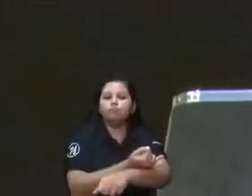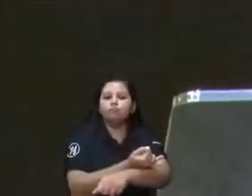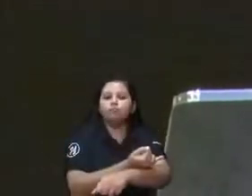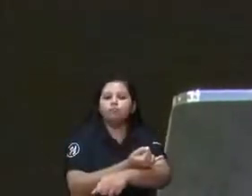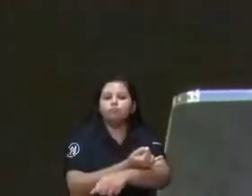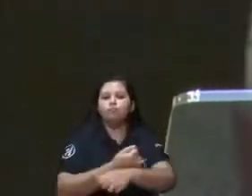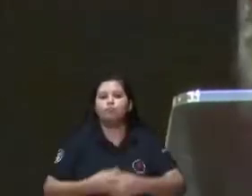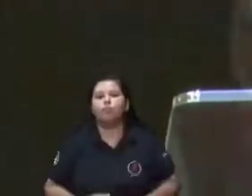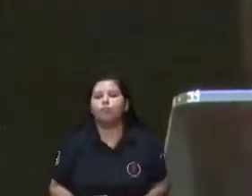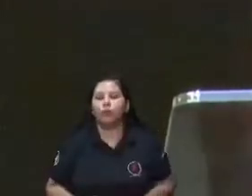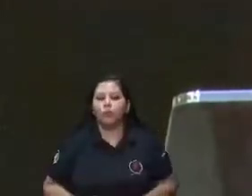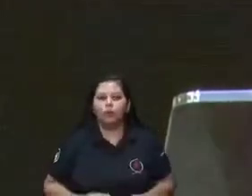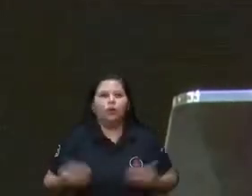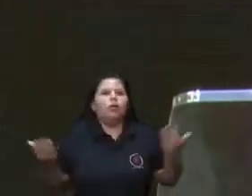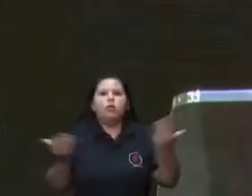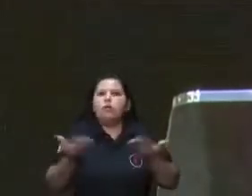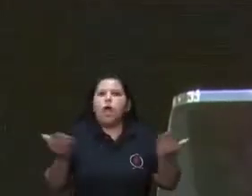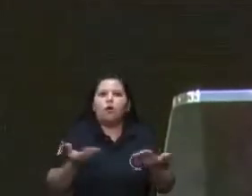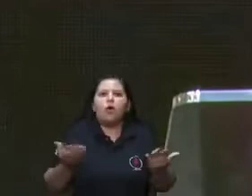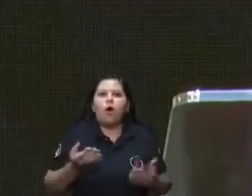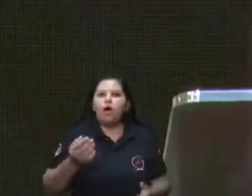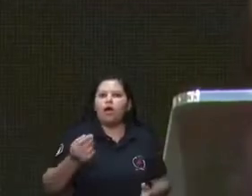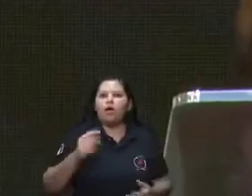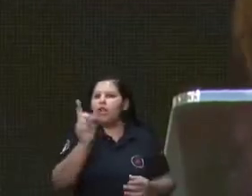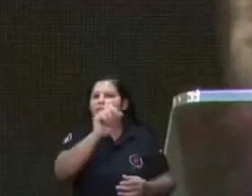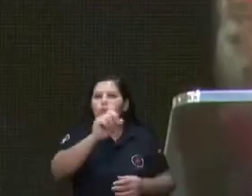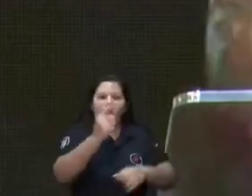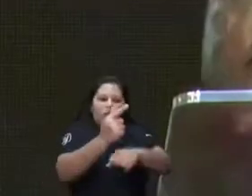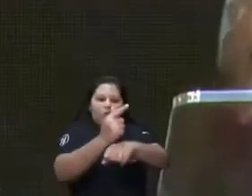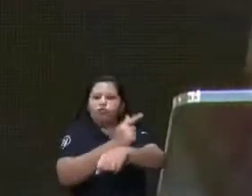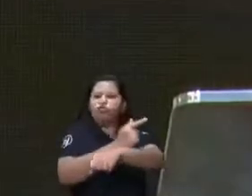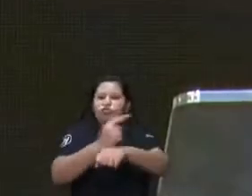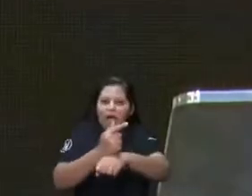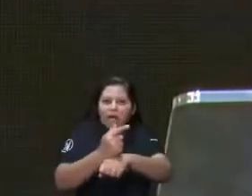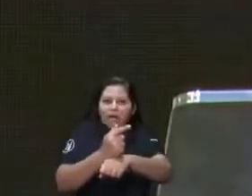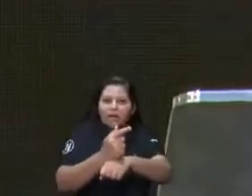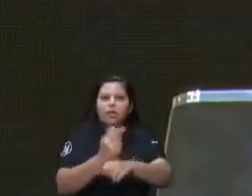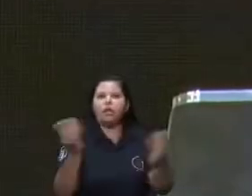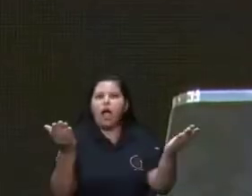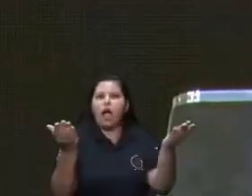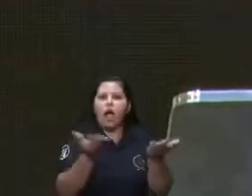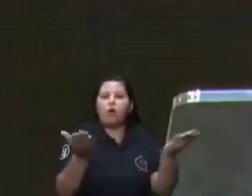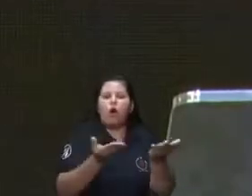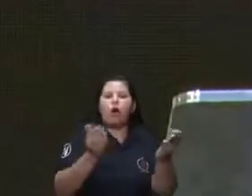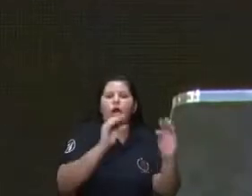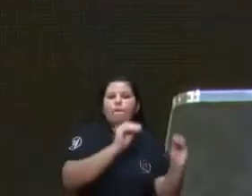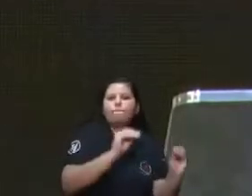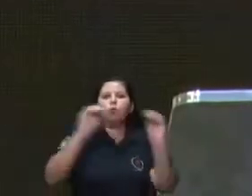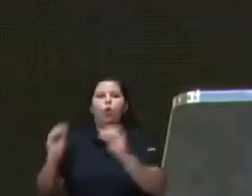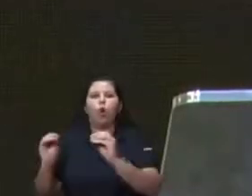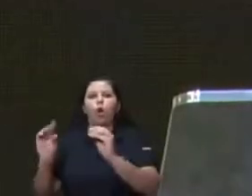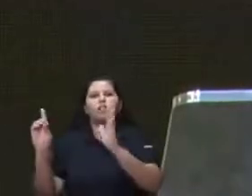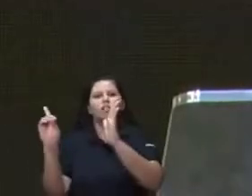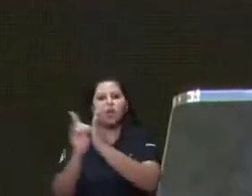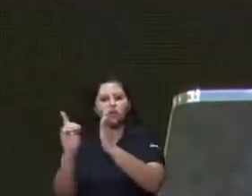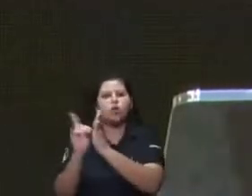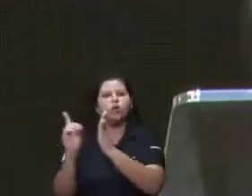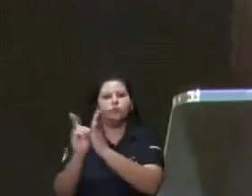E agora eu não estou mais em Gênesis 49, agora eu estou em Deuteronômio, capítulo de